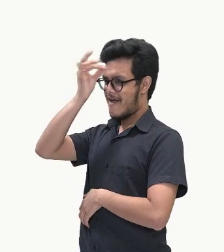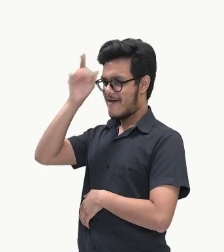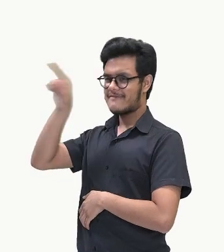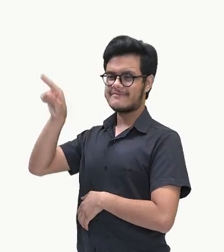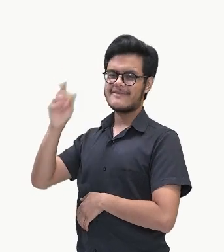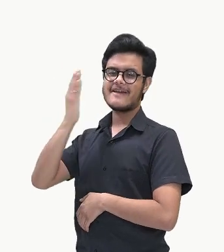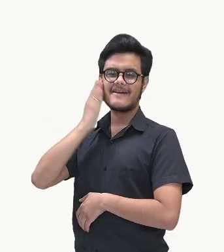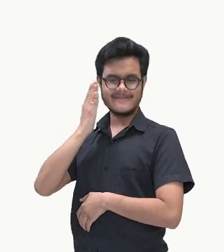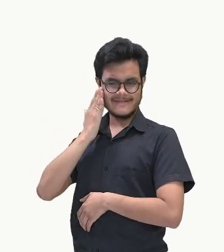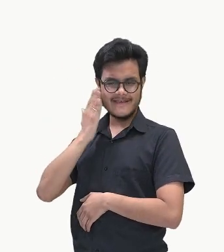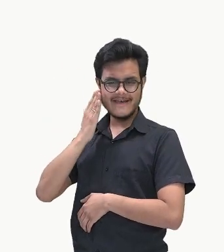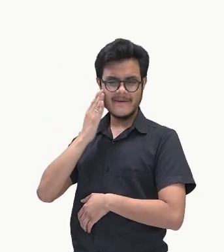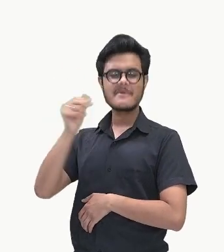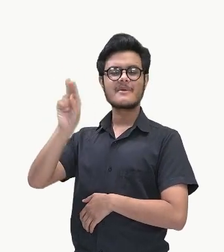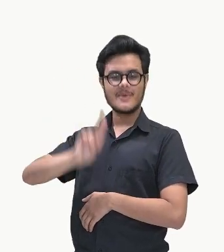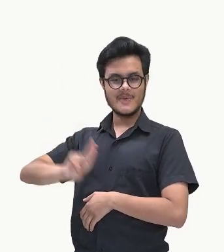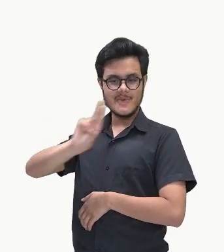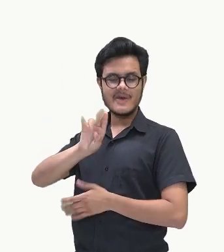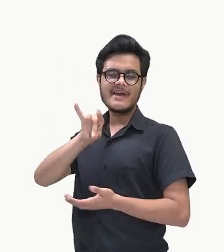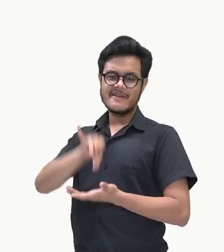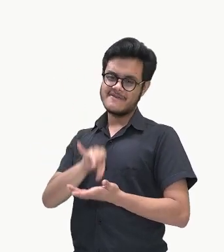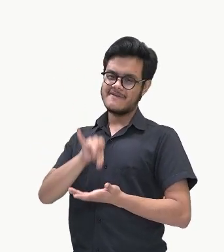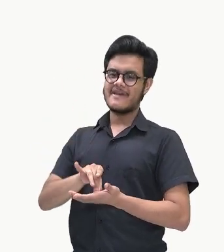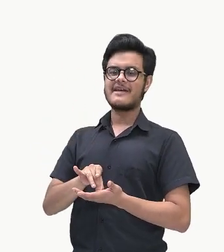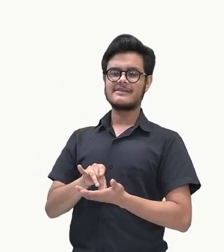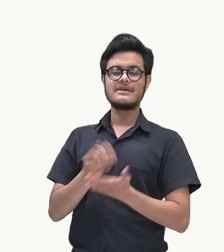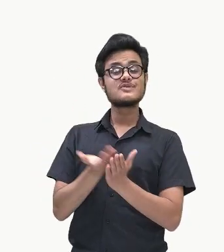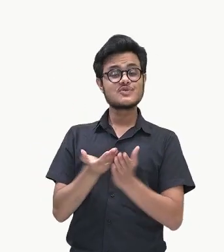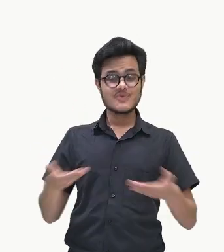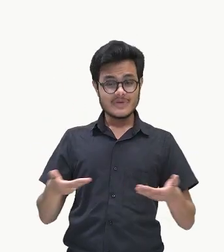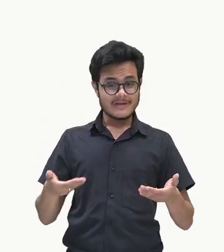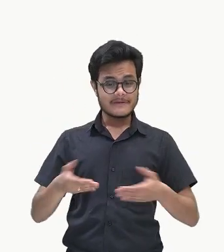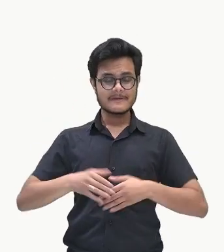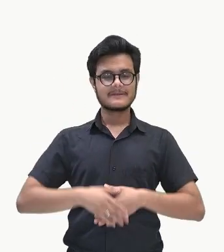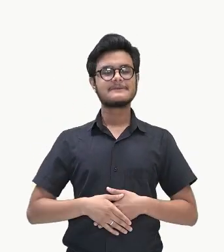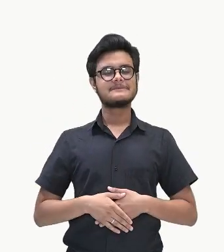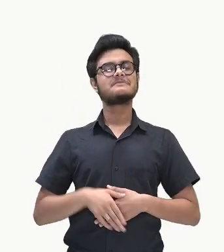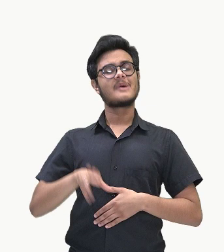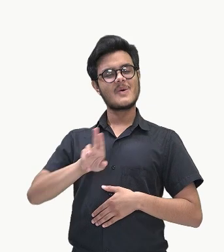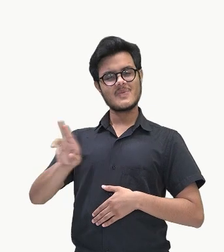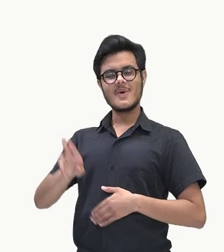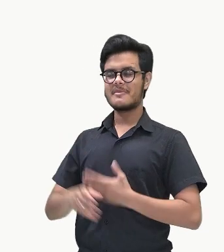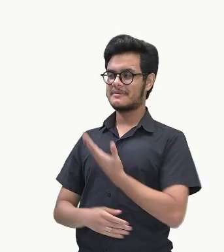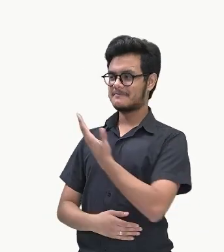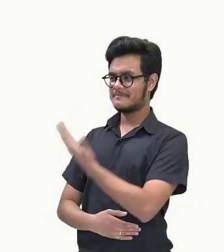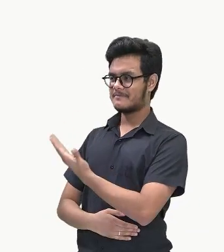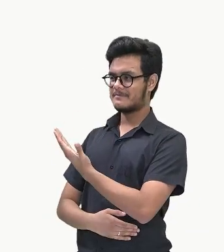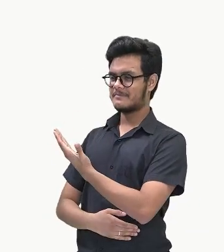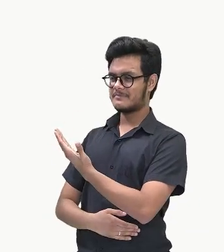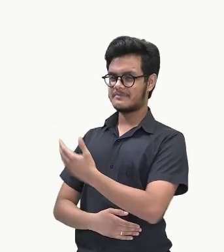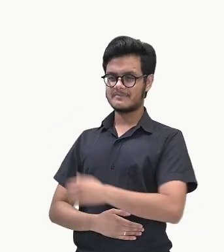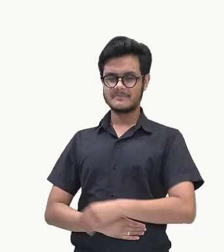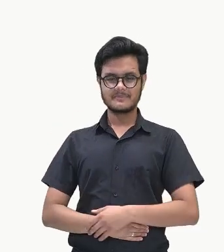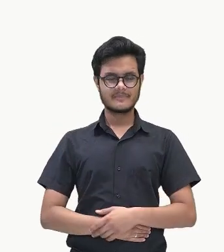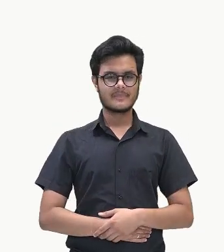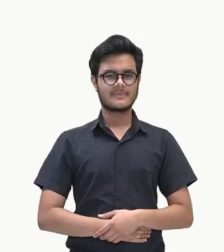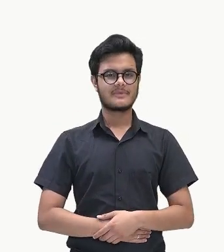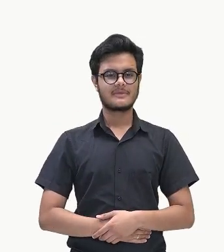utilizar muito esse termo durante a aula, tá bom? Ele é o índice do